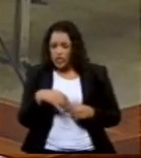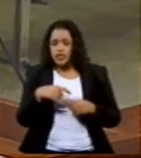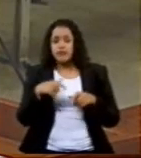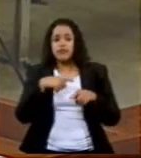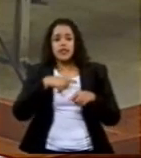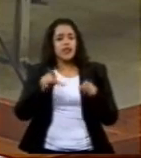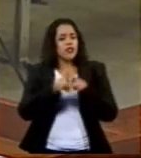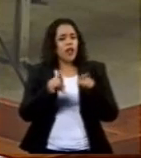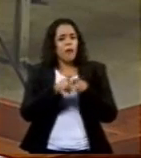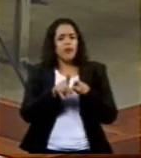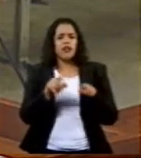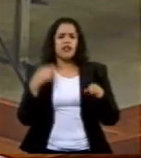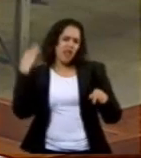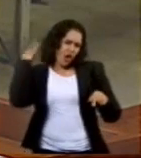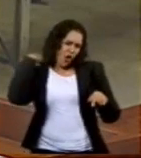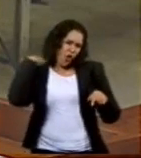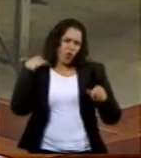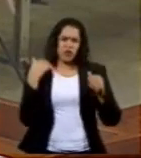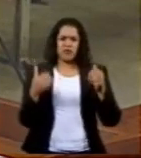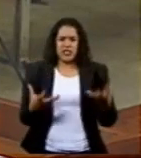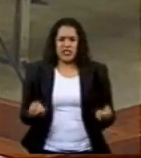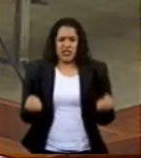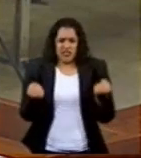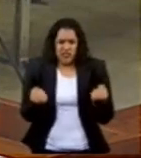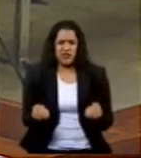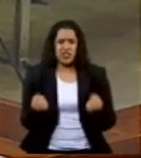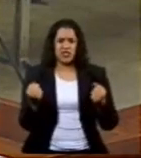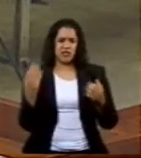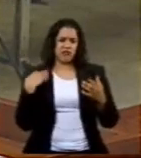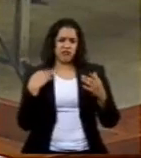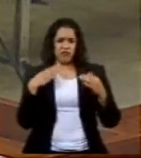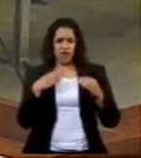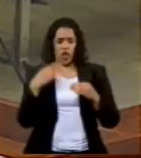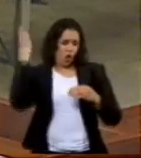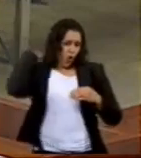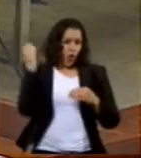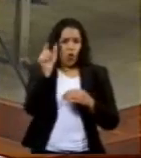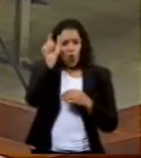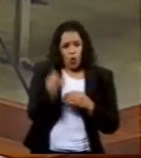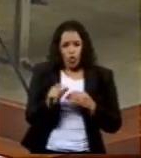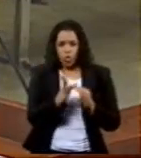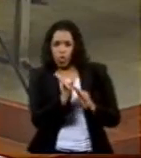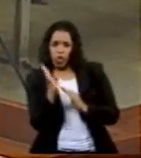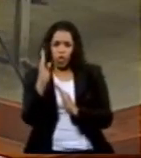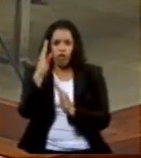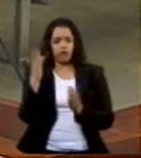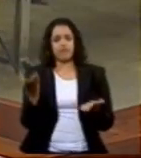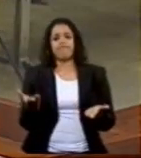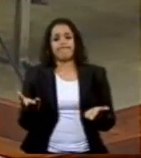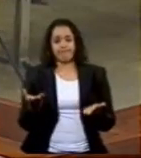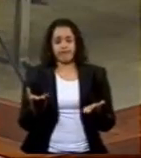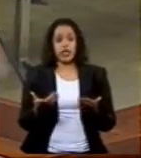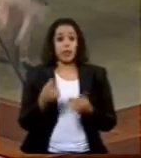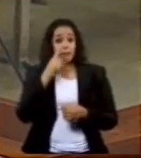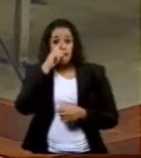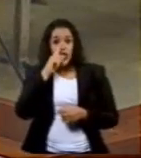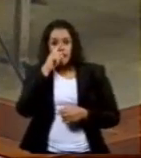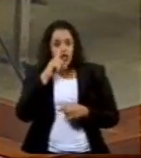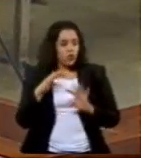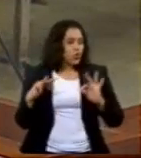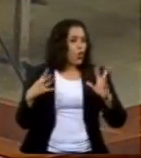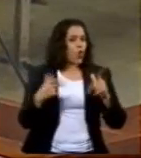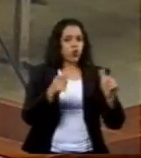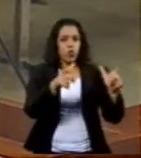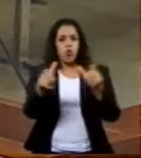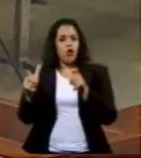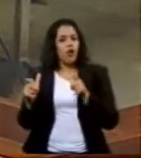principalmente, ergonômicos, em razão do grande esforço físico com a postura incorreta. O perigo está por todos os lados, não somente para o